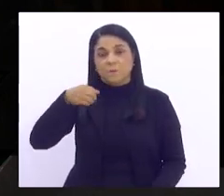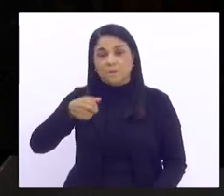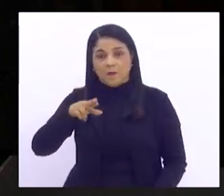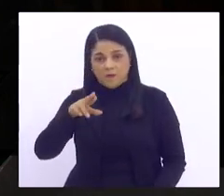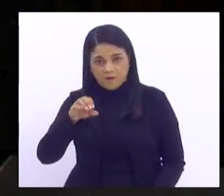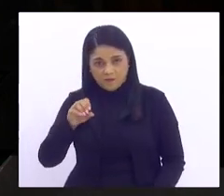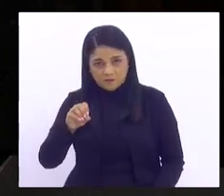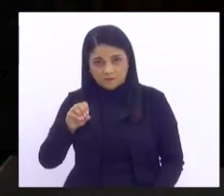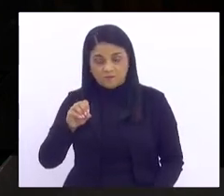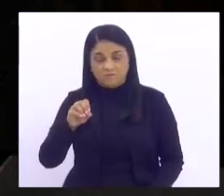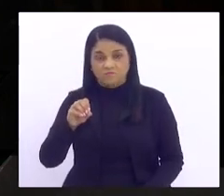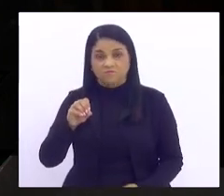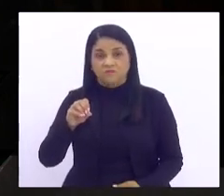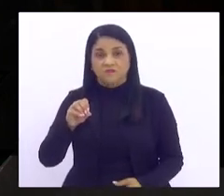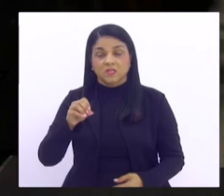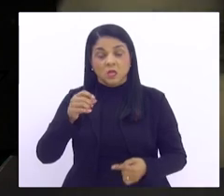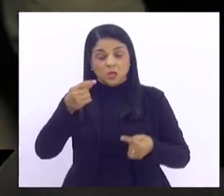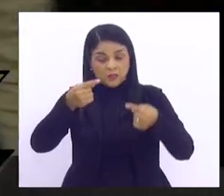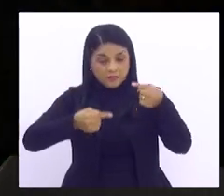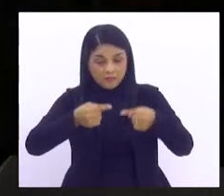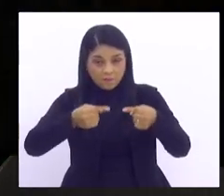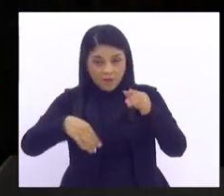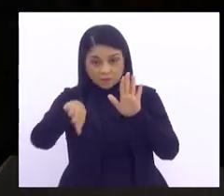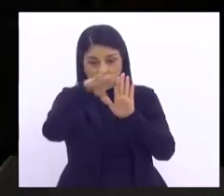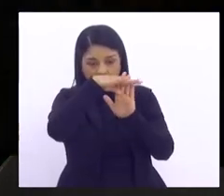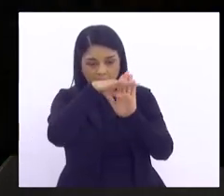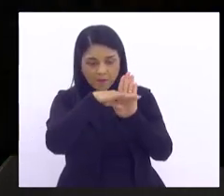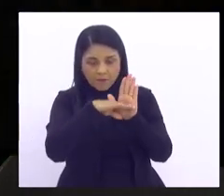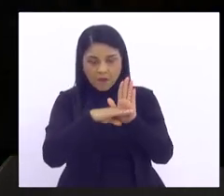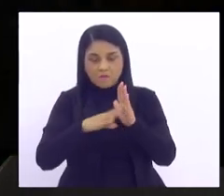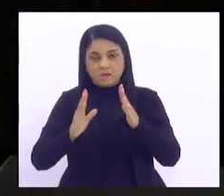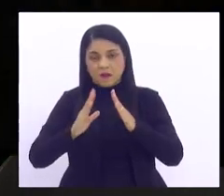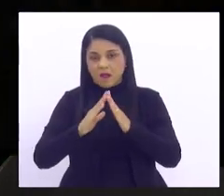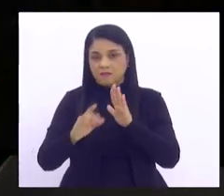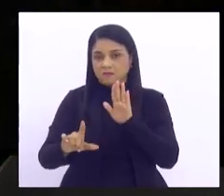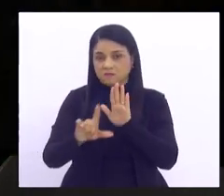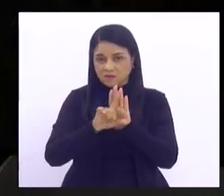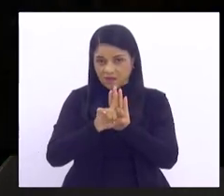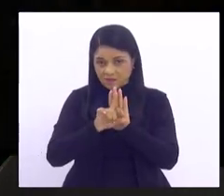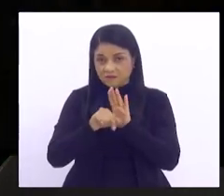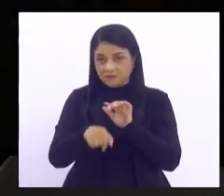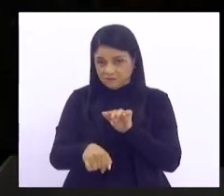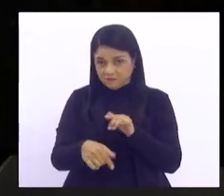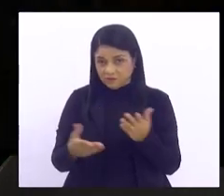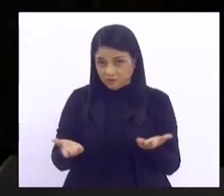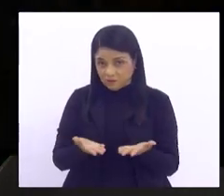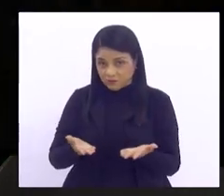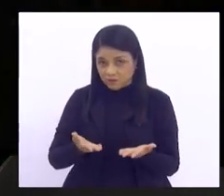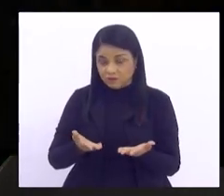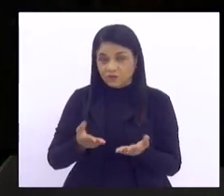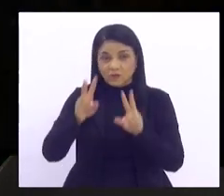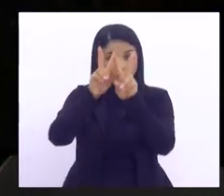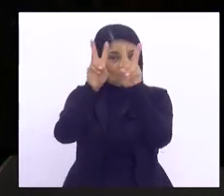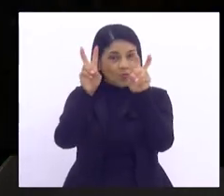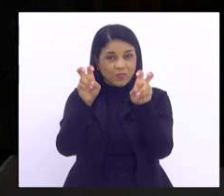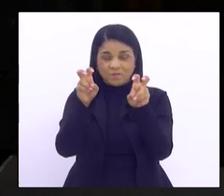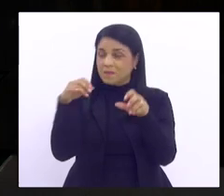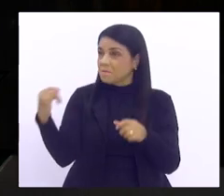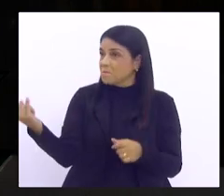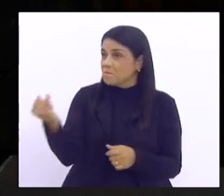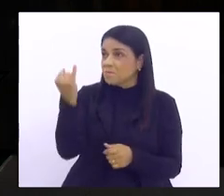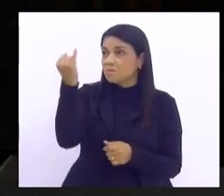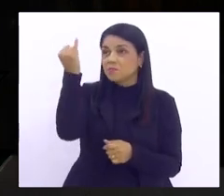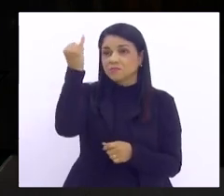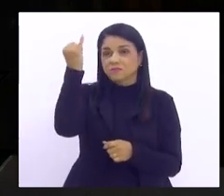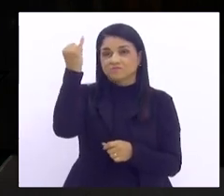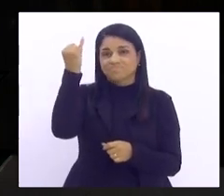por trazer este debate para esta Casa Legislativa. Estamos tratando aqui de um tema importantíssimo, um tema